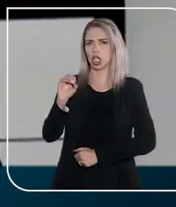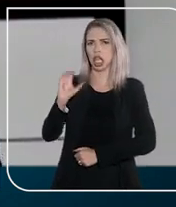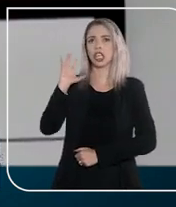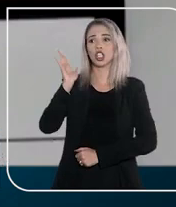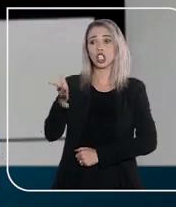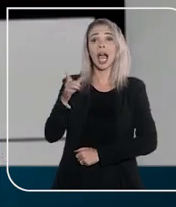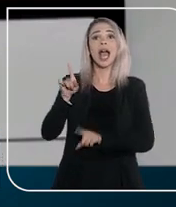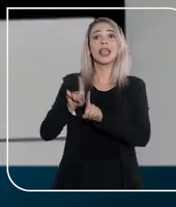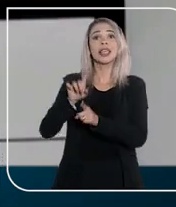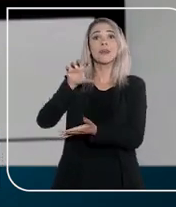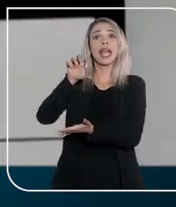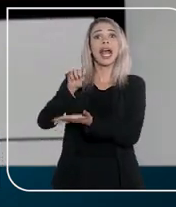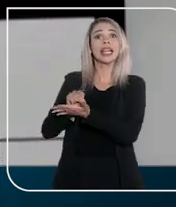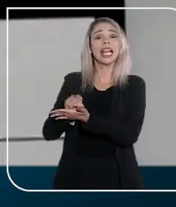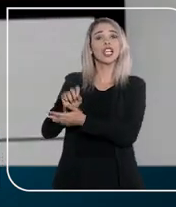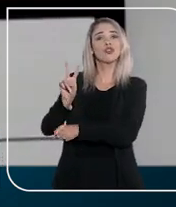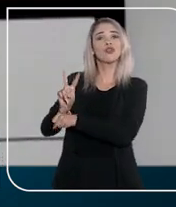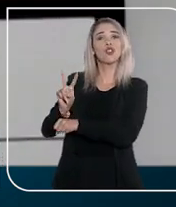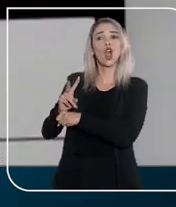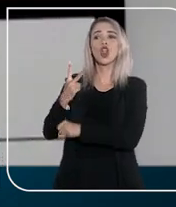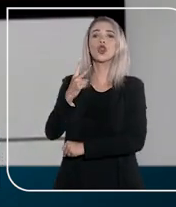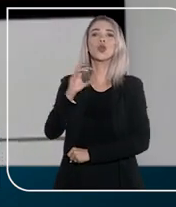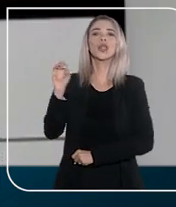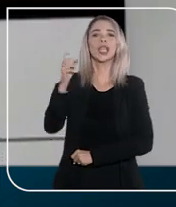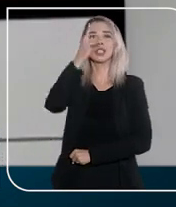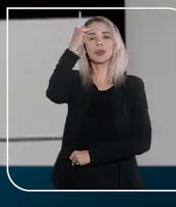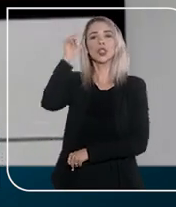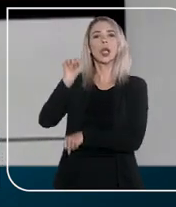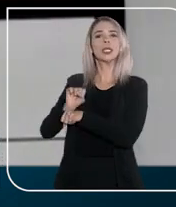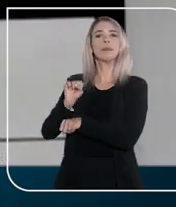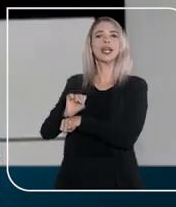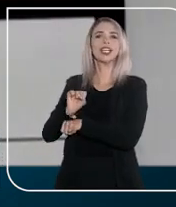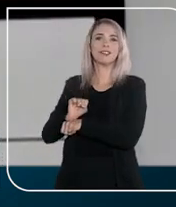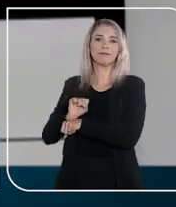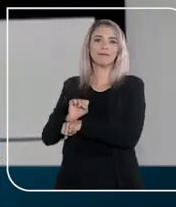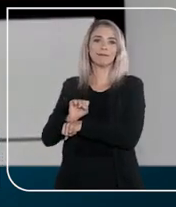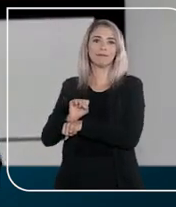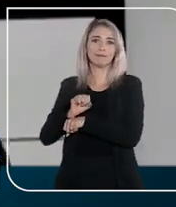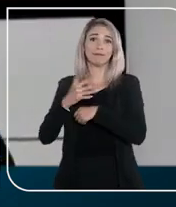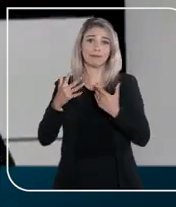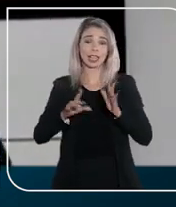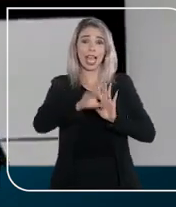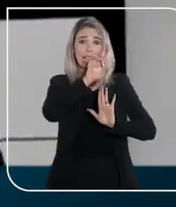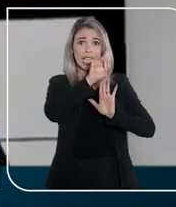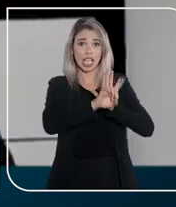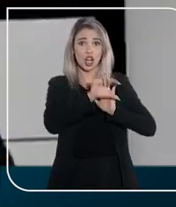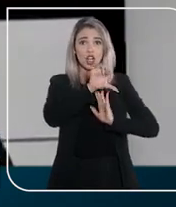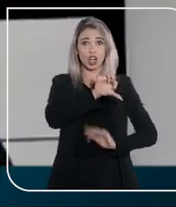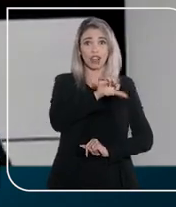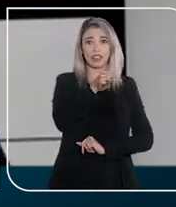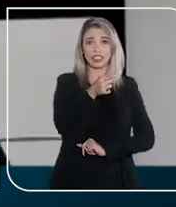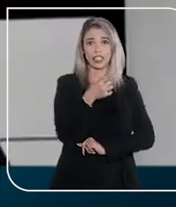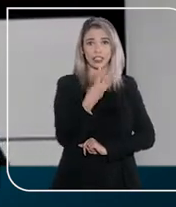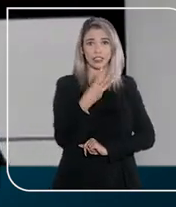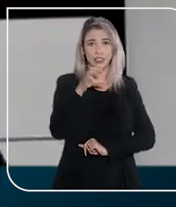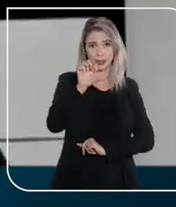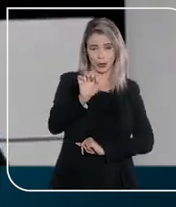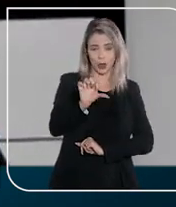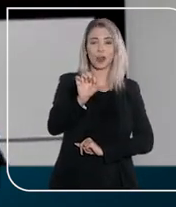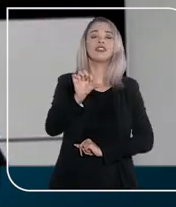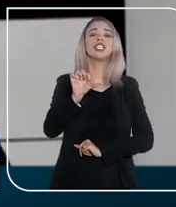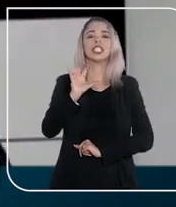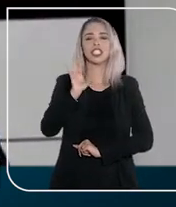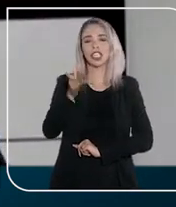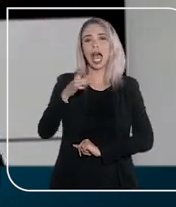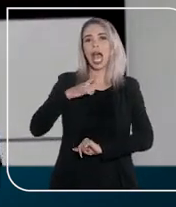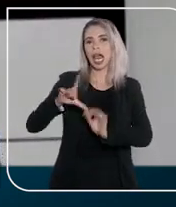um cadastro de reserva de número 200. O que o Decreto Federal 9739, com a alteração legislativa,